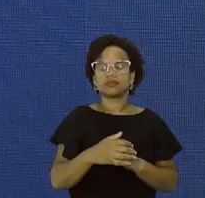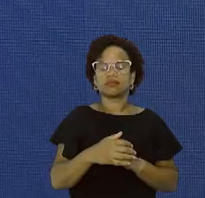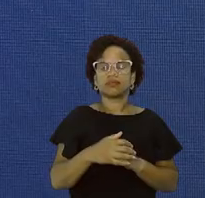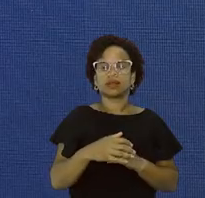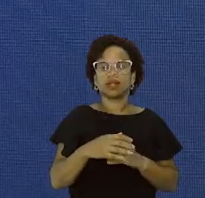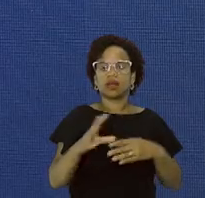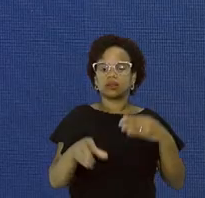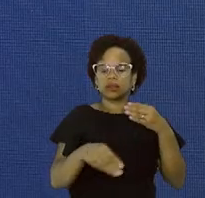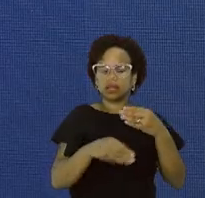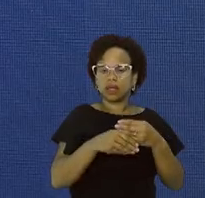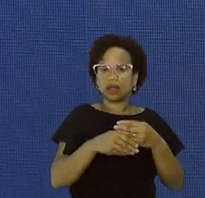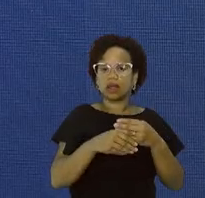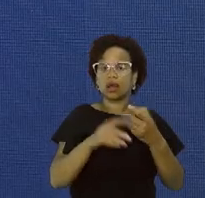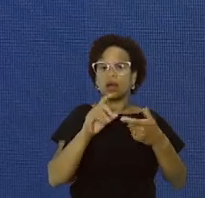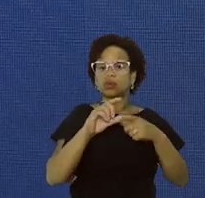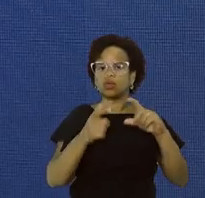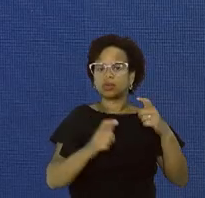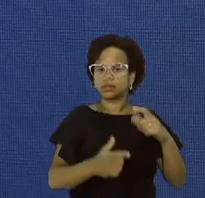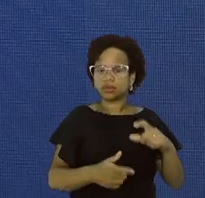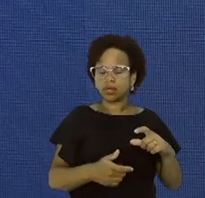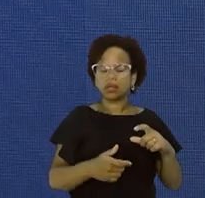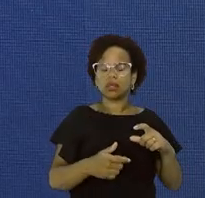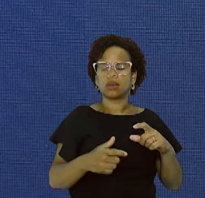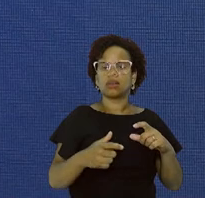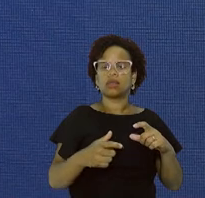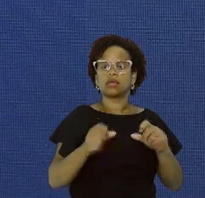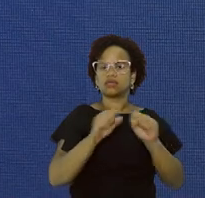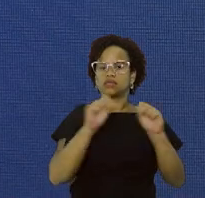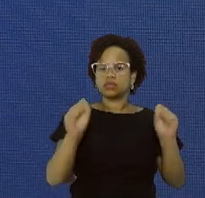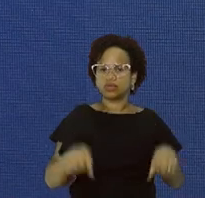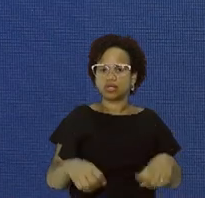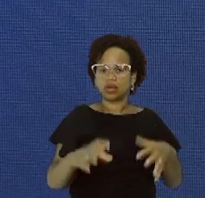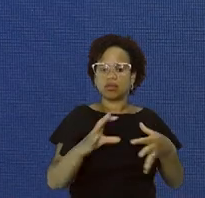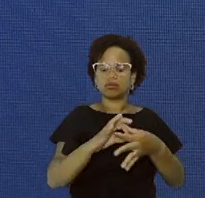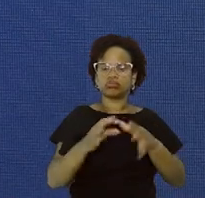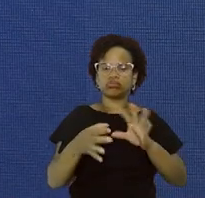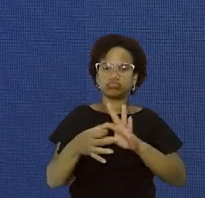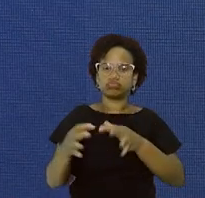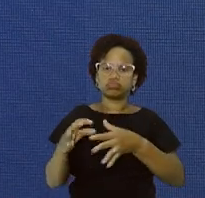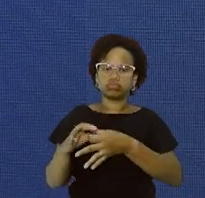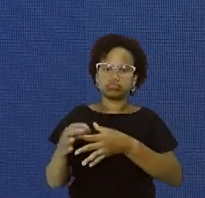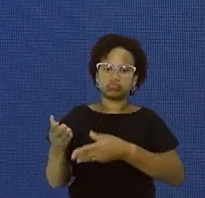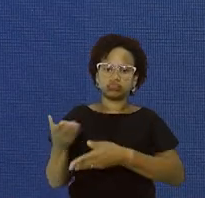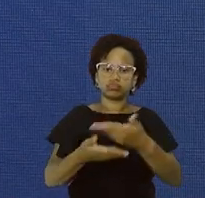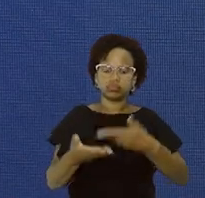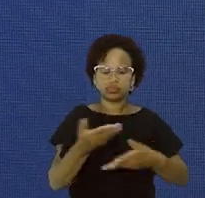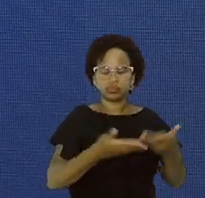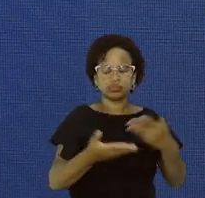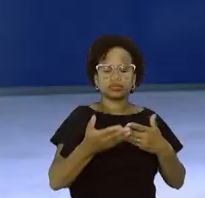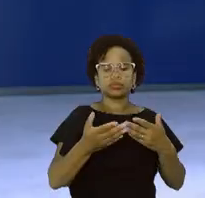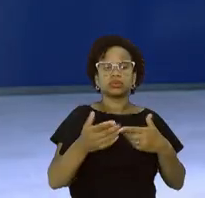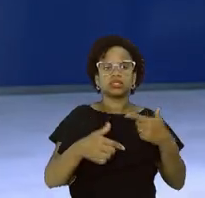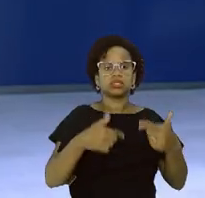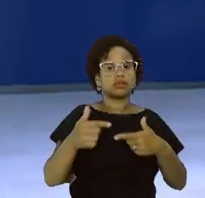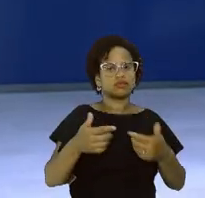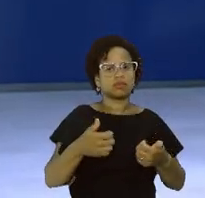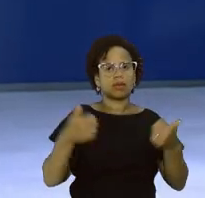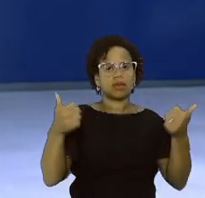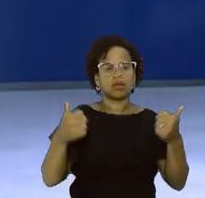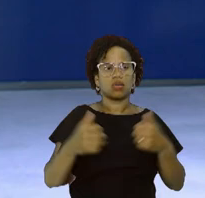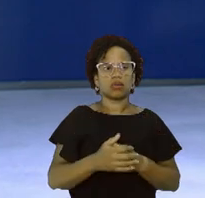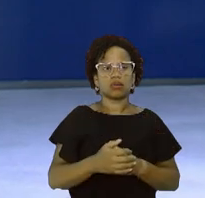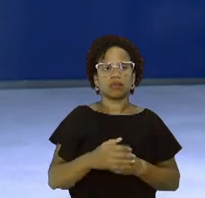automatizar e integrar sistemas de forma a prover um serviço melhor blockchain